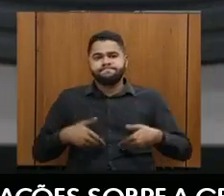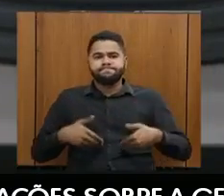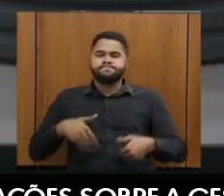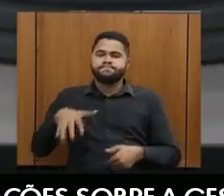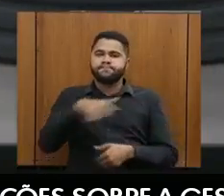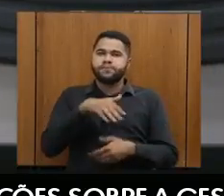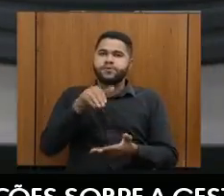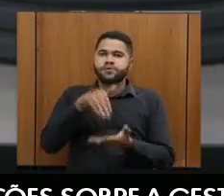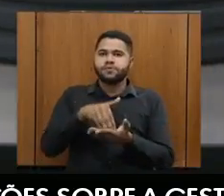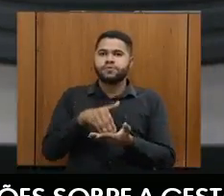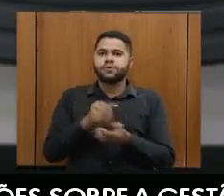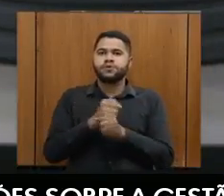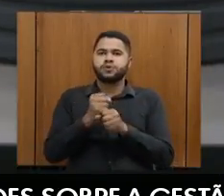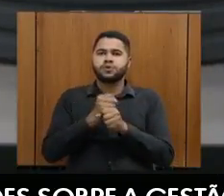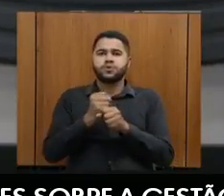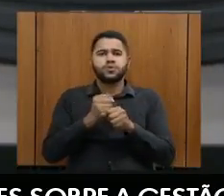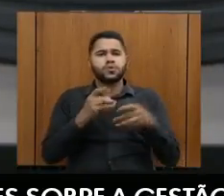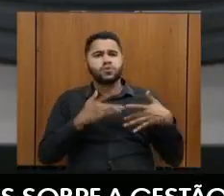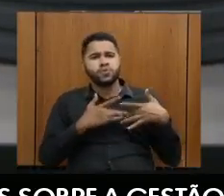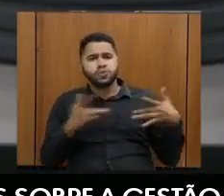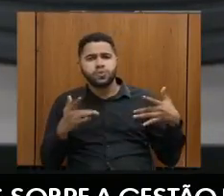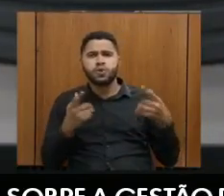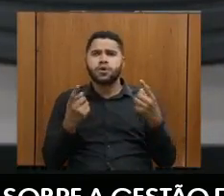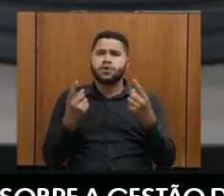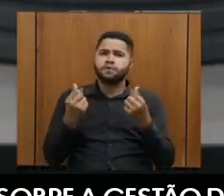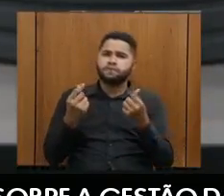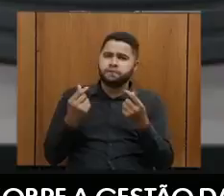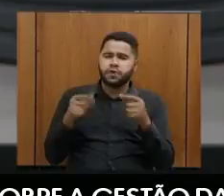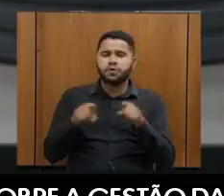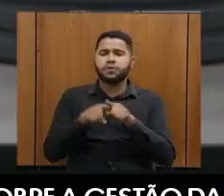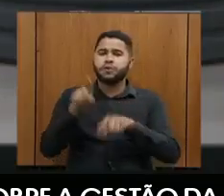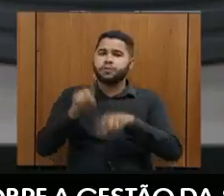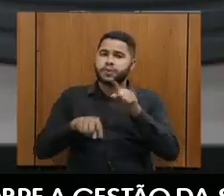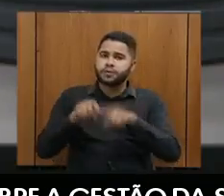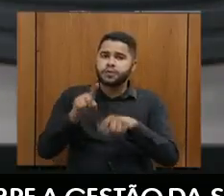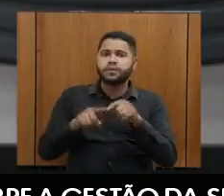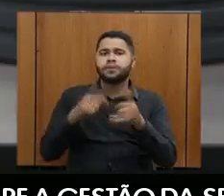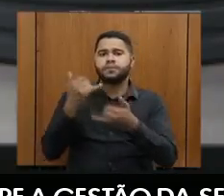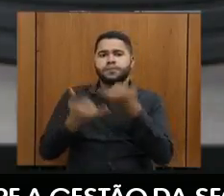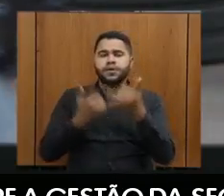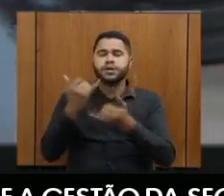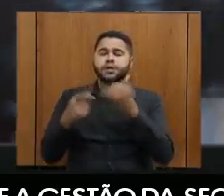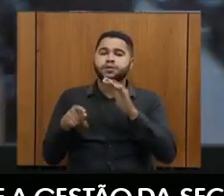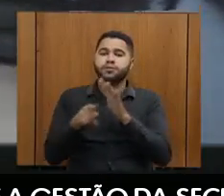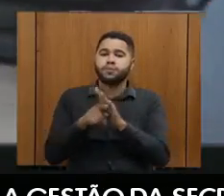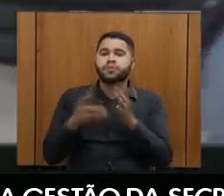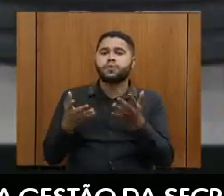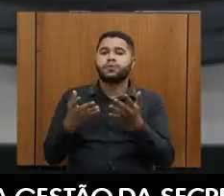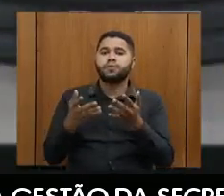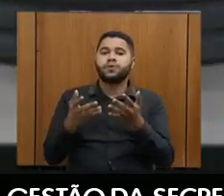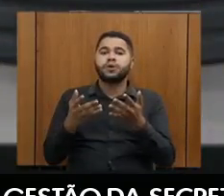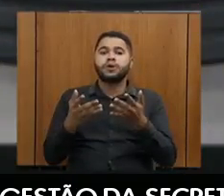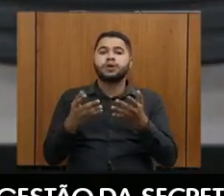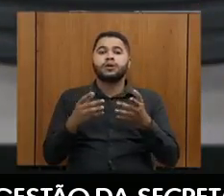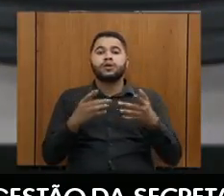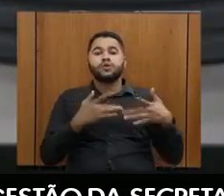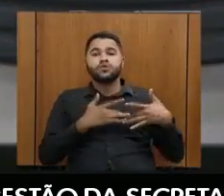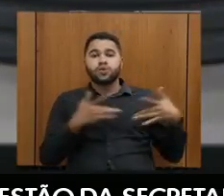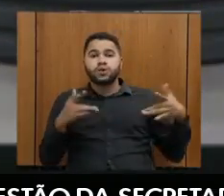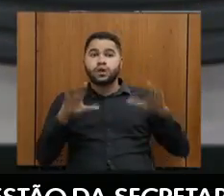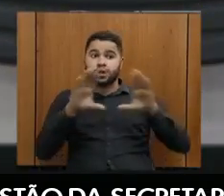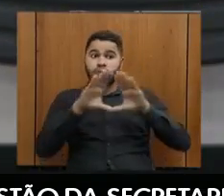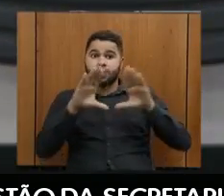ano. Para doar qualquer valor ou brinquedos novos, acesse o link do Programa Assembleia Solidária no portal da